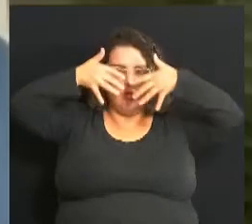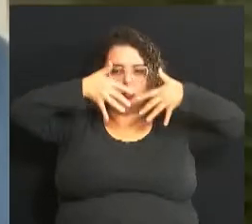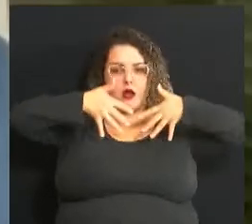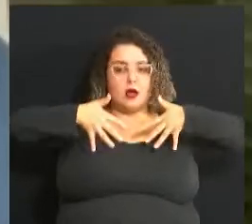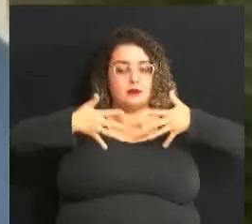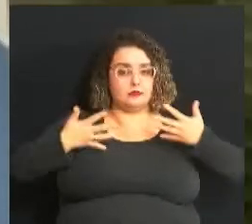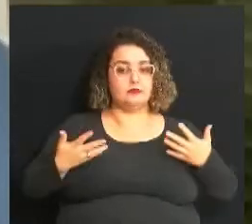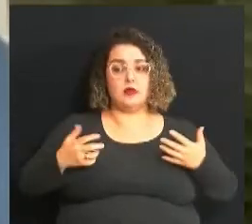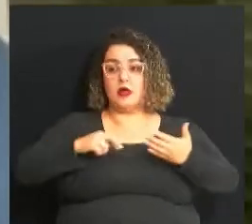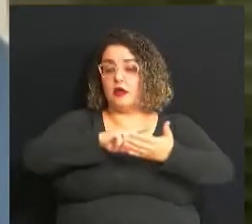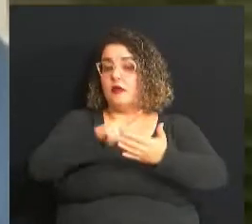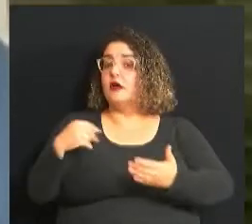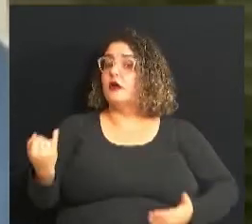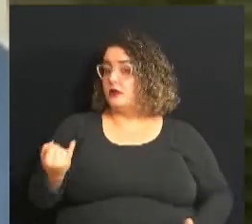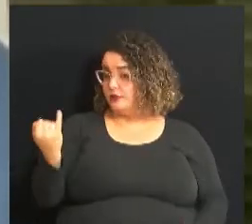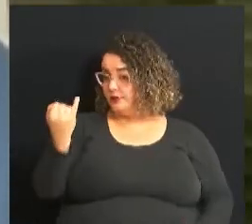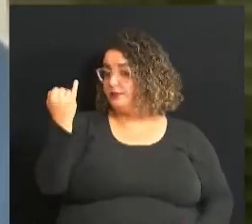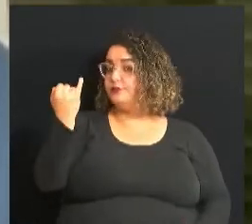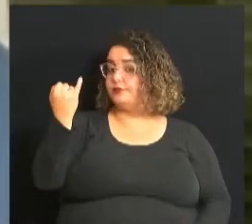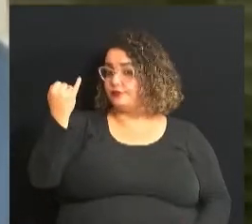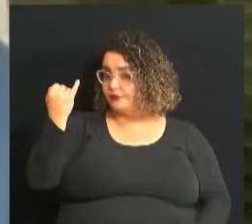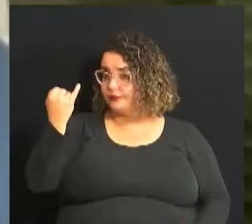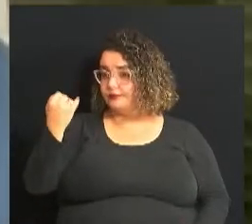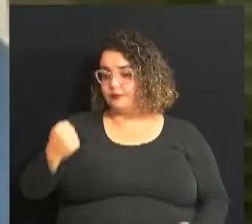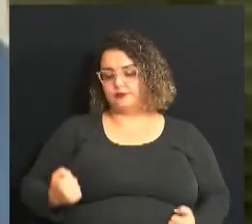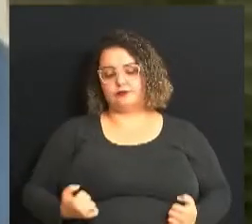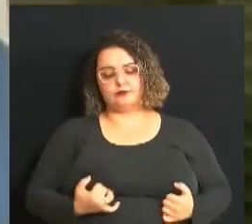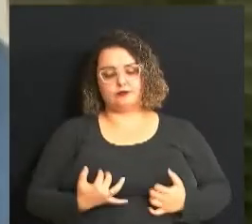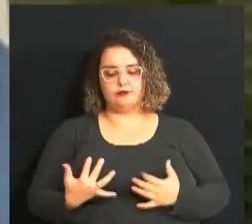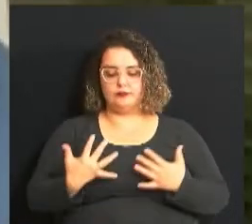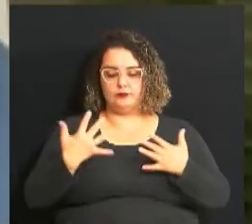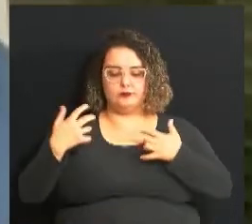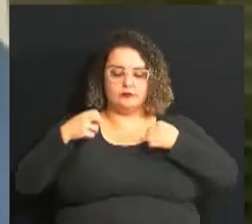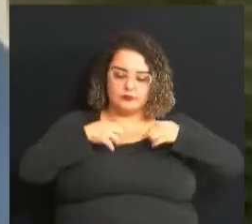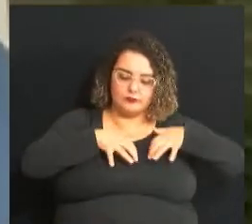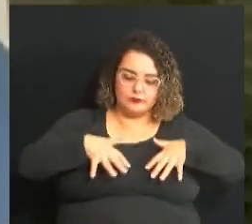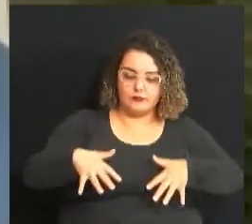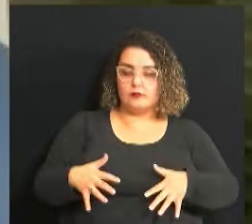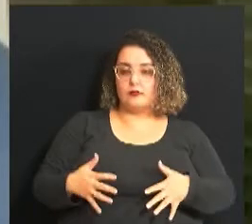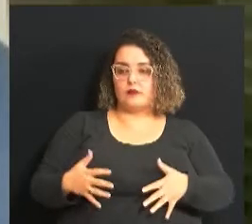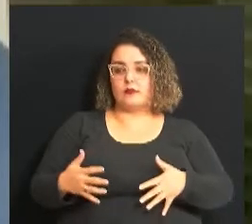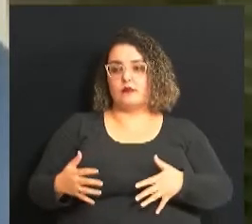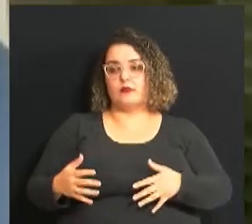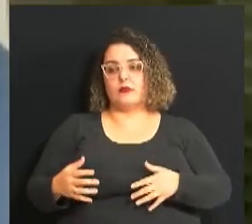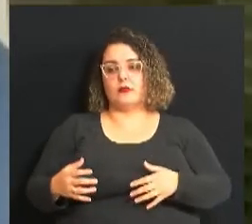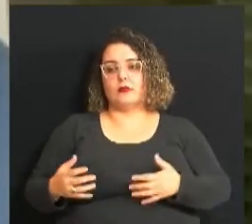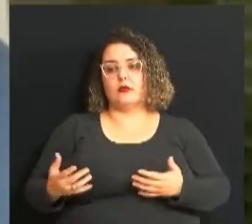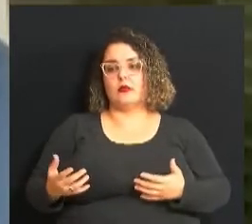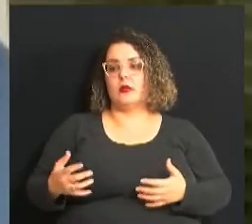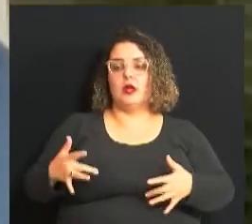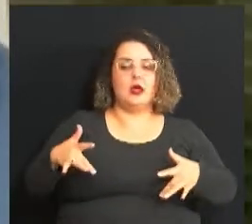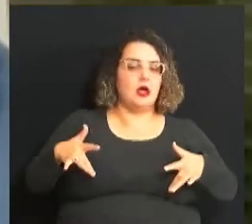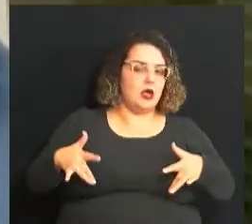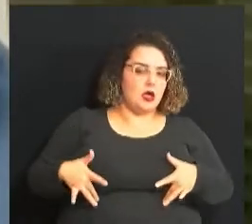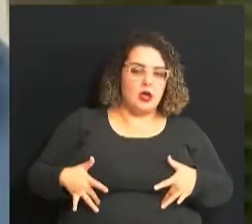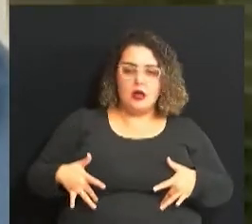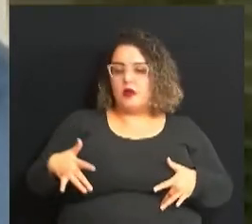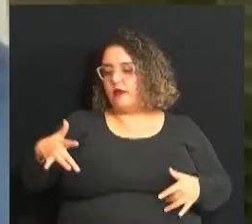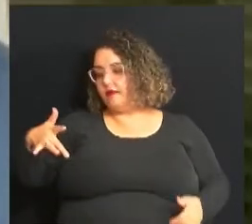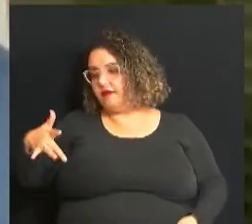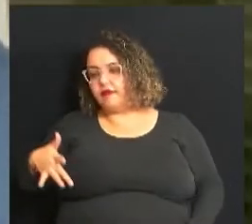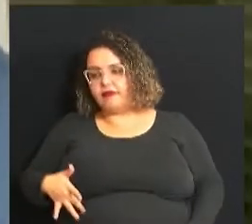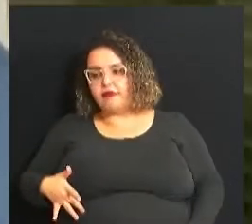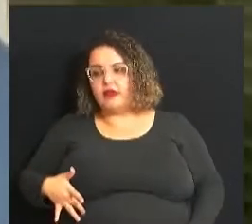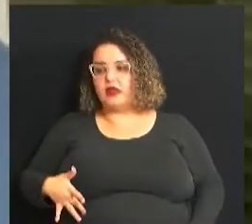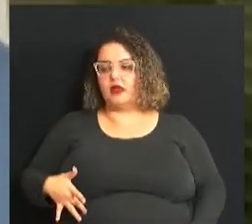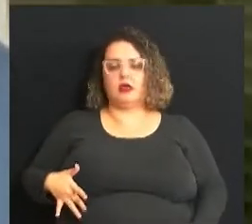irrigações, vasos que levam irrigação ou trazem irrigação de cérebro, rim, fígado. Esses